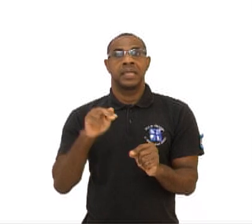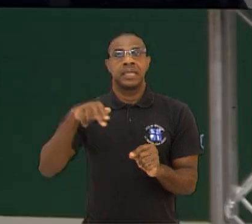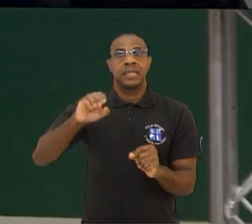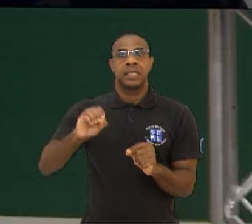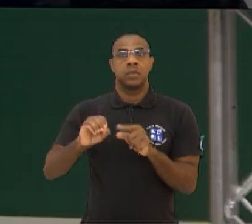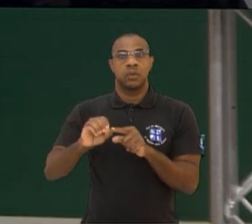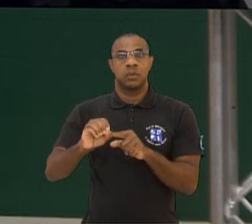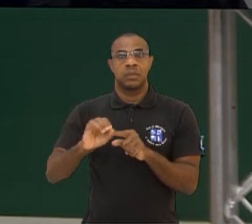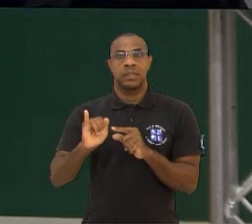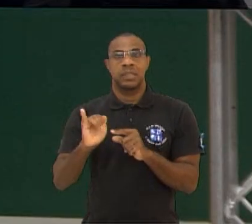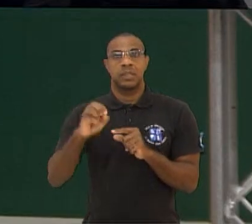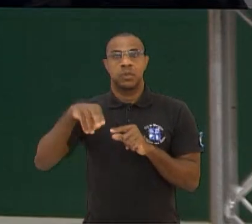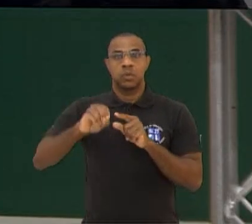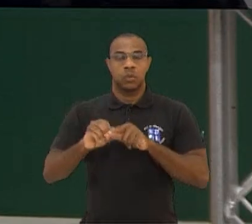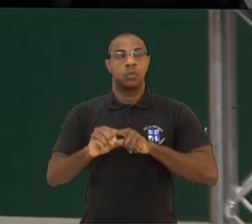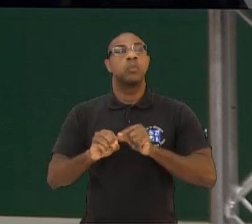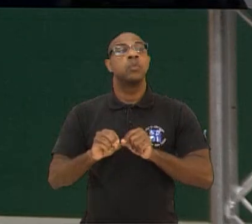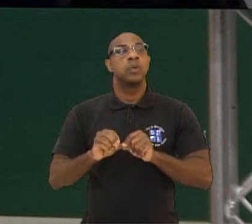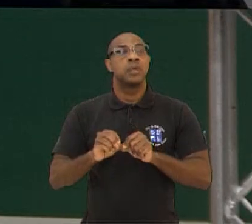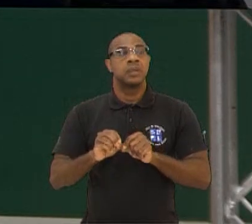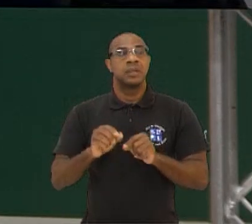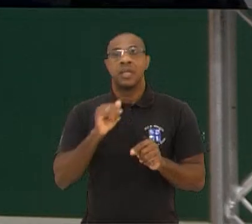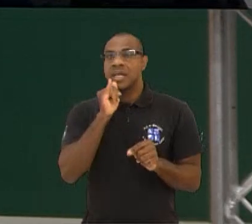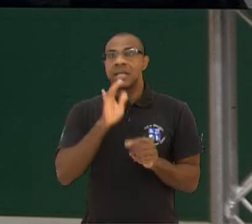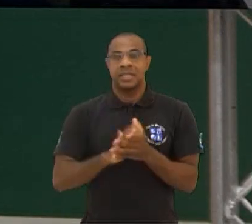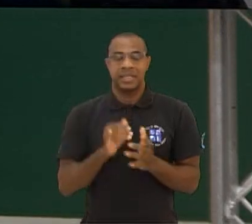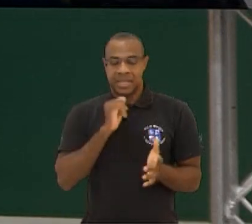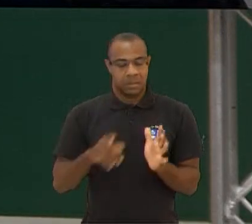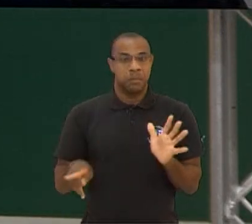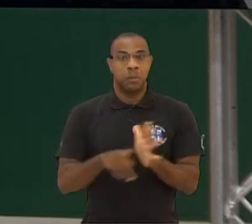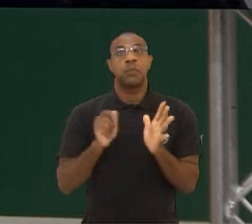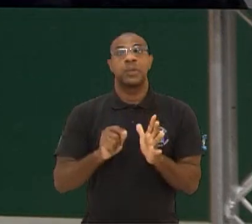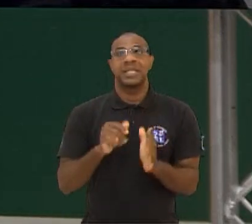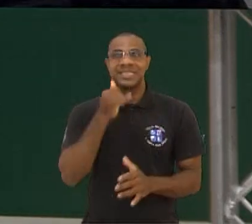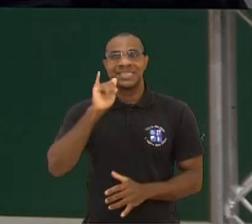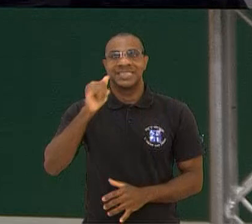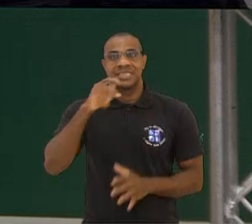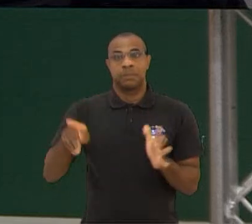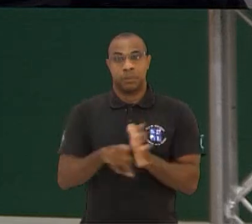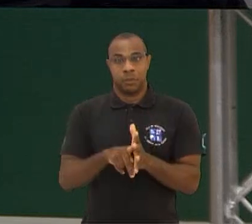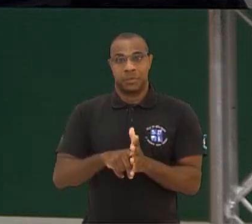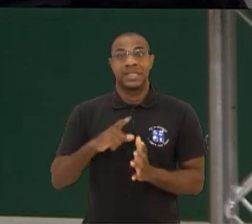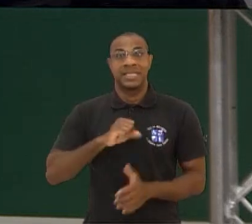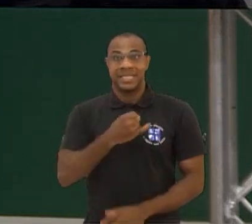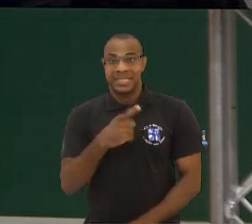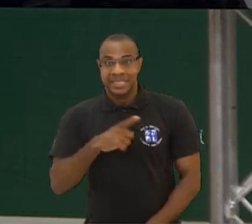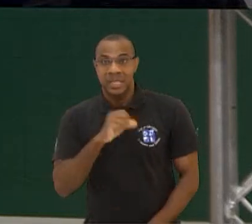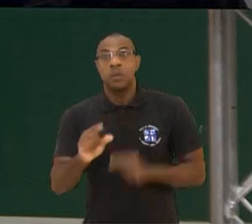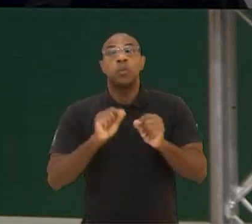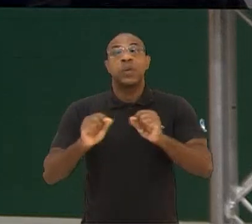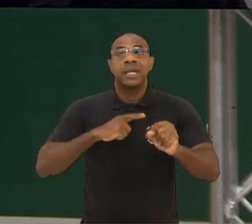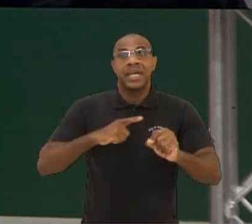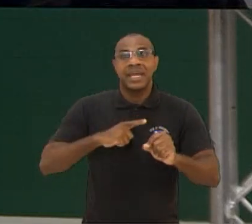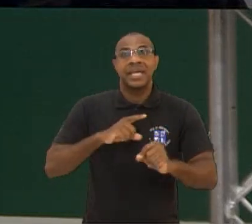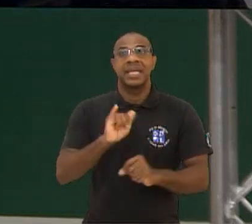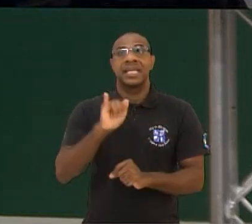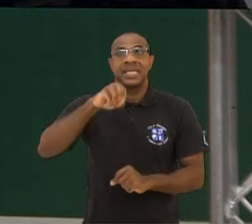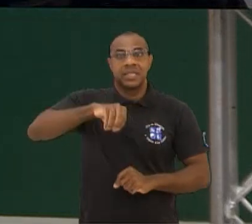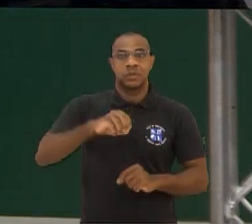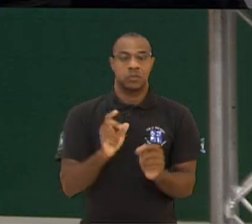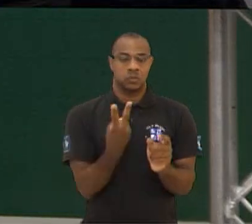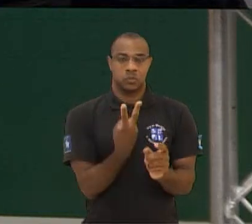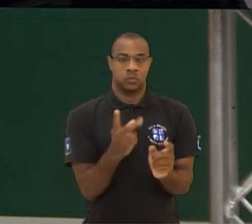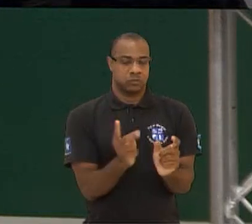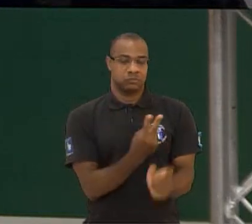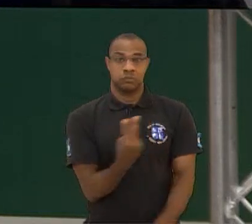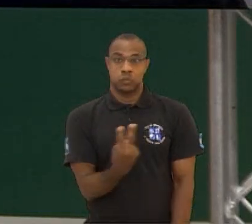o íon sódio e o íon cloro, o NOx é a própria carga da espécie. Quando nós temos um íon composto, formado